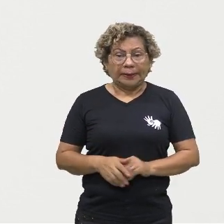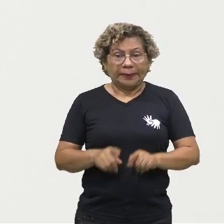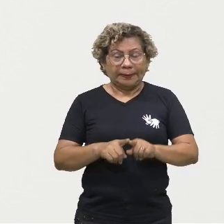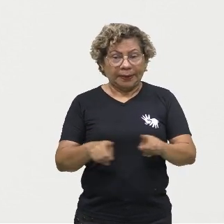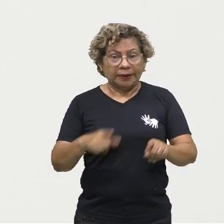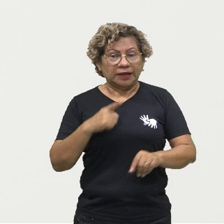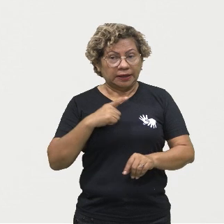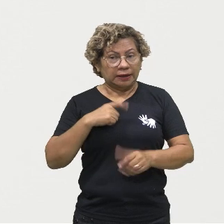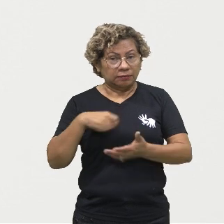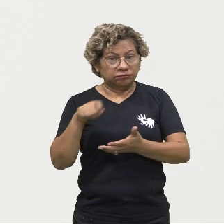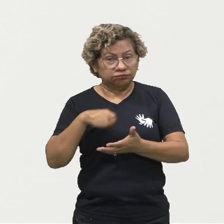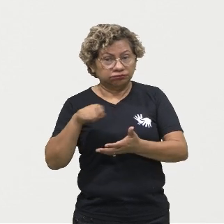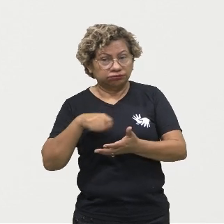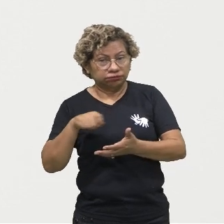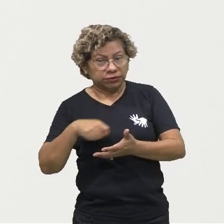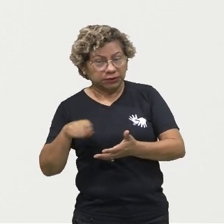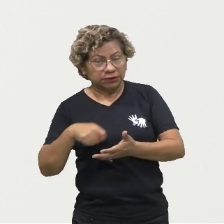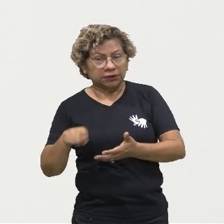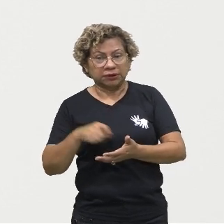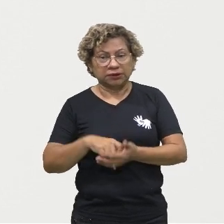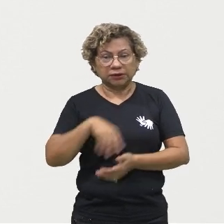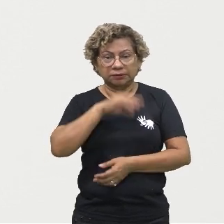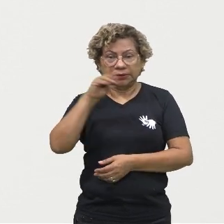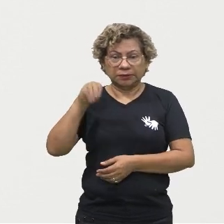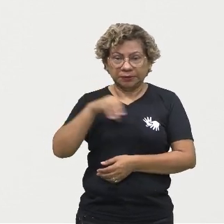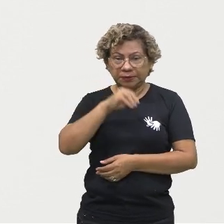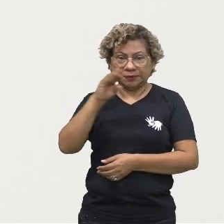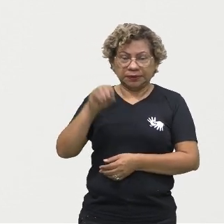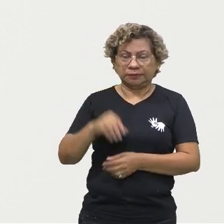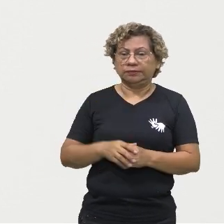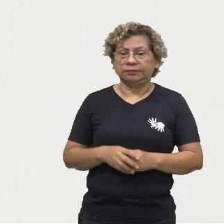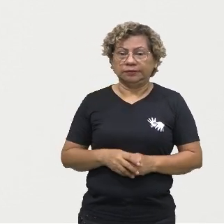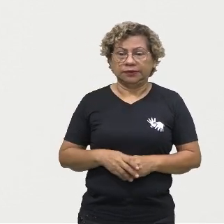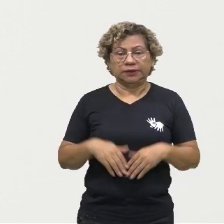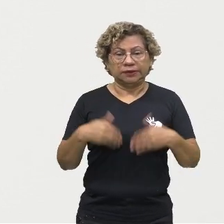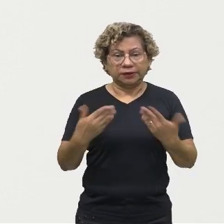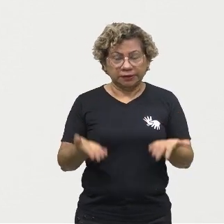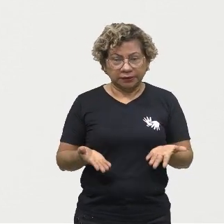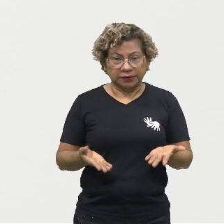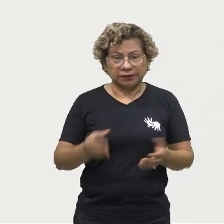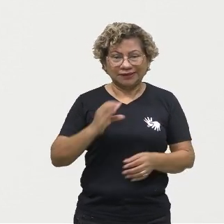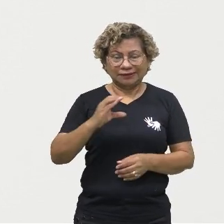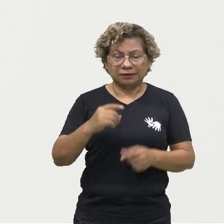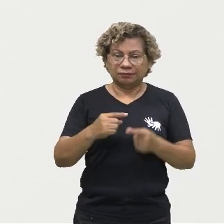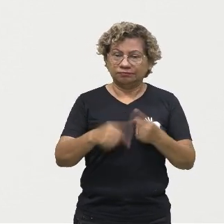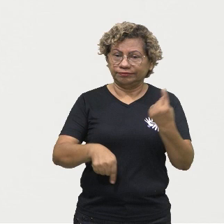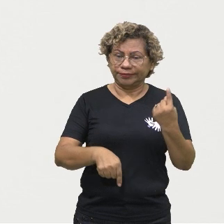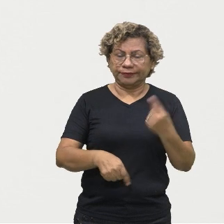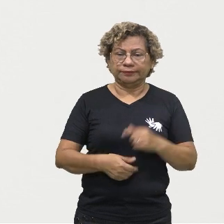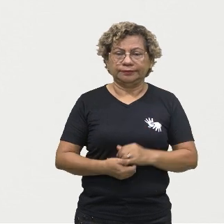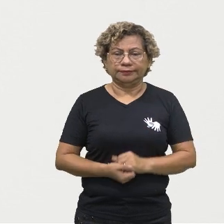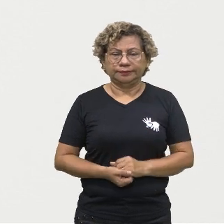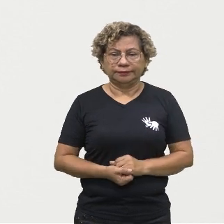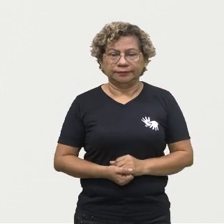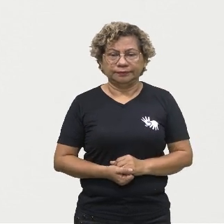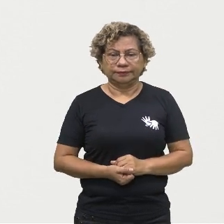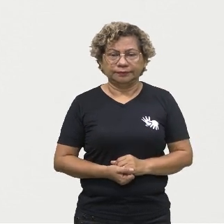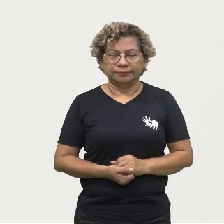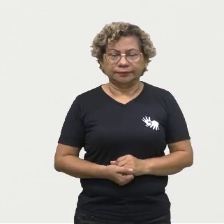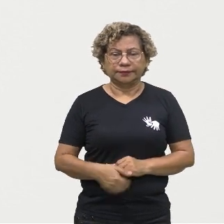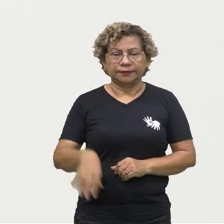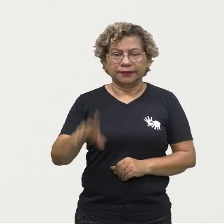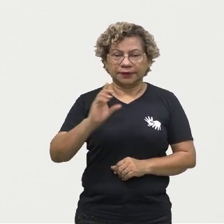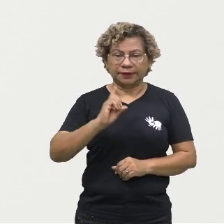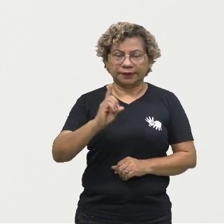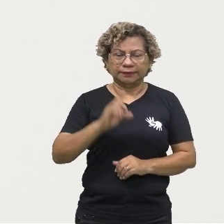o texto sagrado, ele não traz só proibições, certo? Então, esta nossa está fora de cogitação. Vamos ver